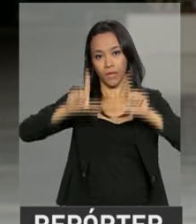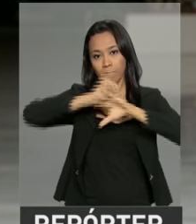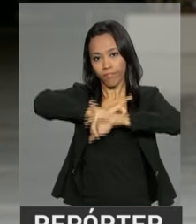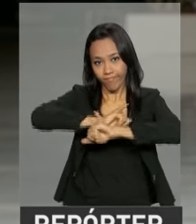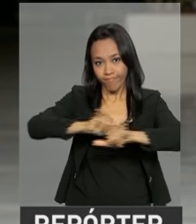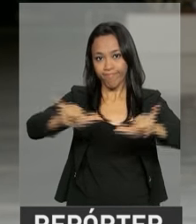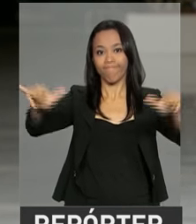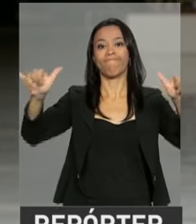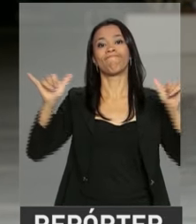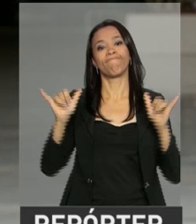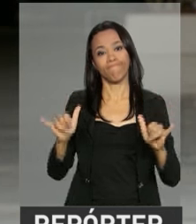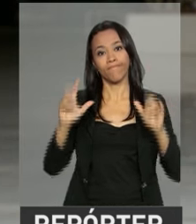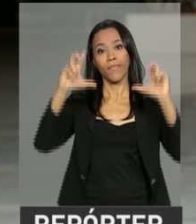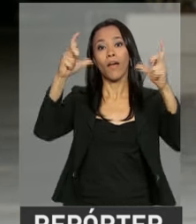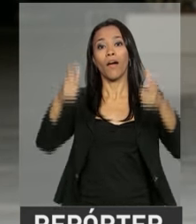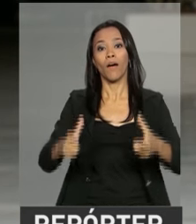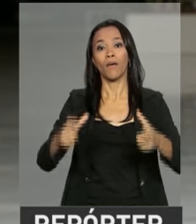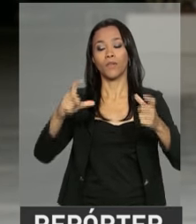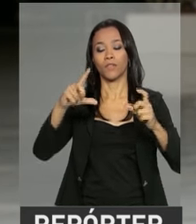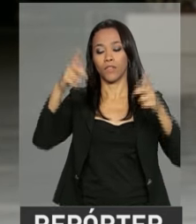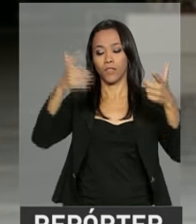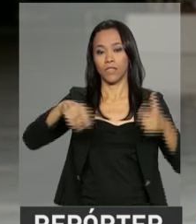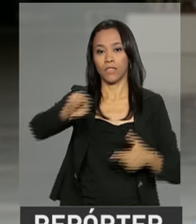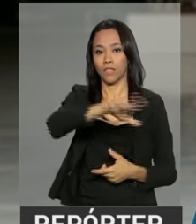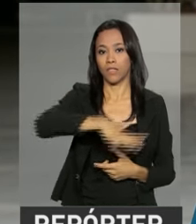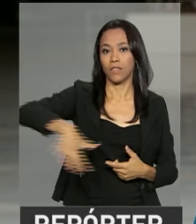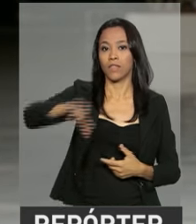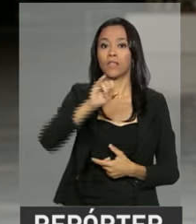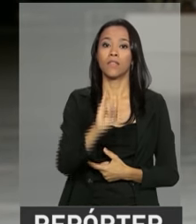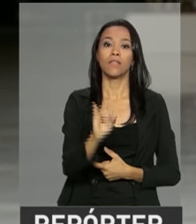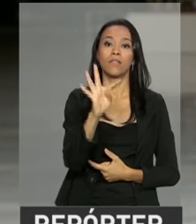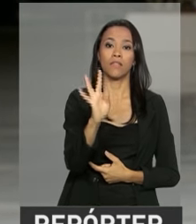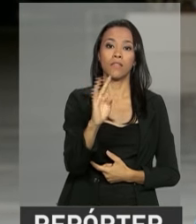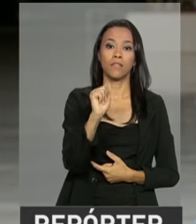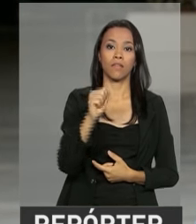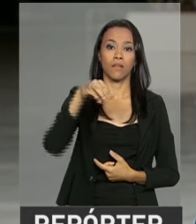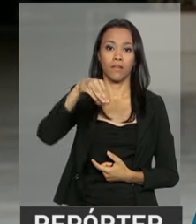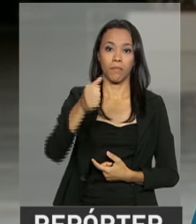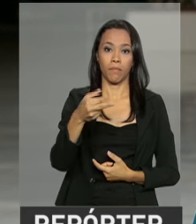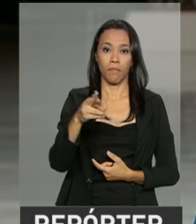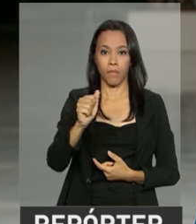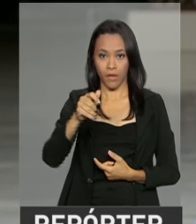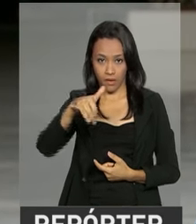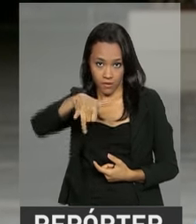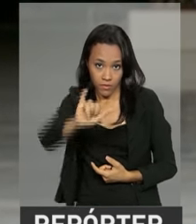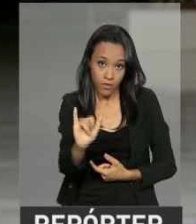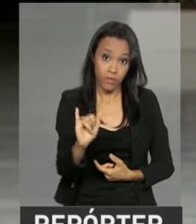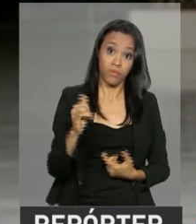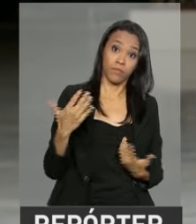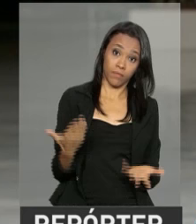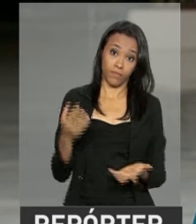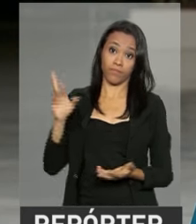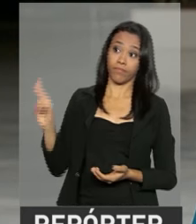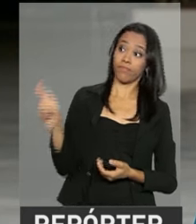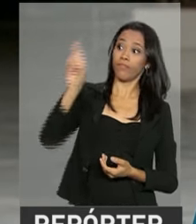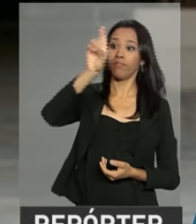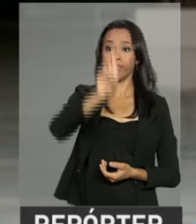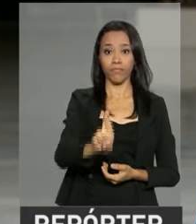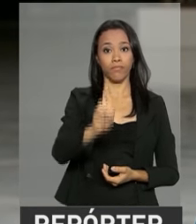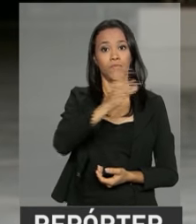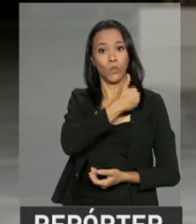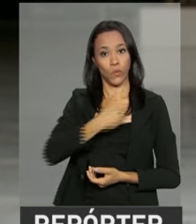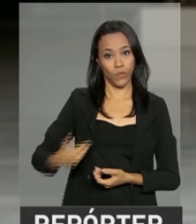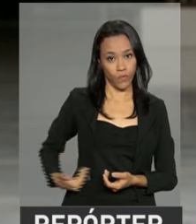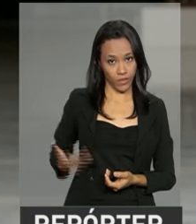à imprensa lá no palácio Itamarati bom além de receber a representante do Governo da Argentina o